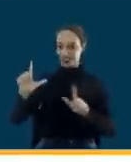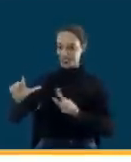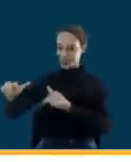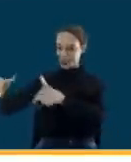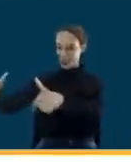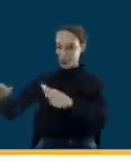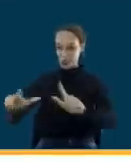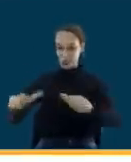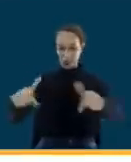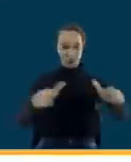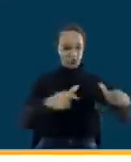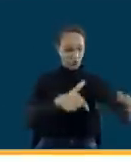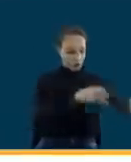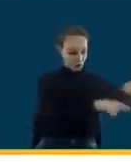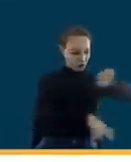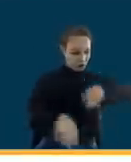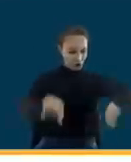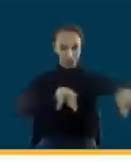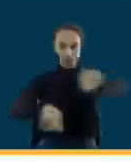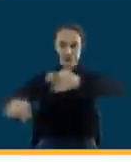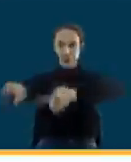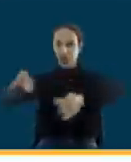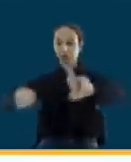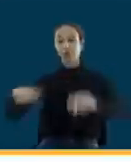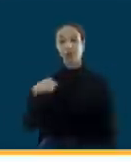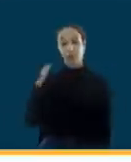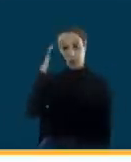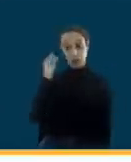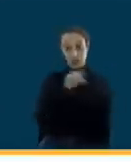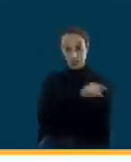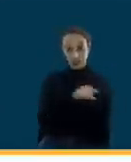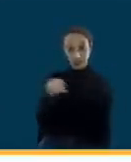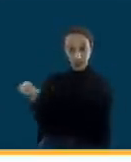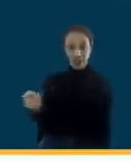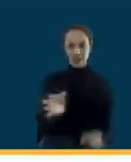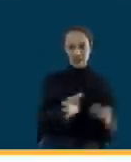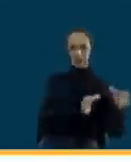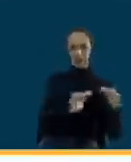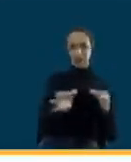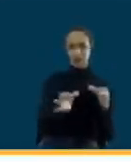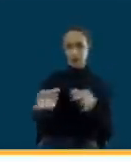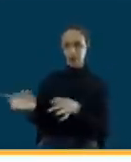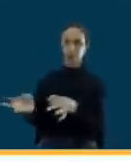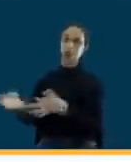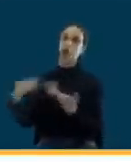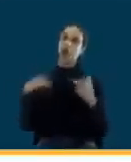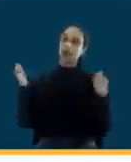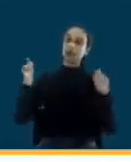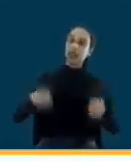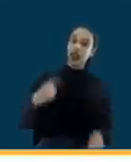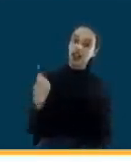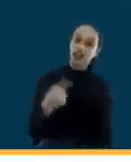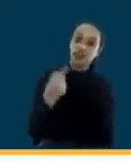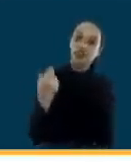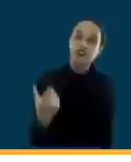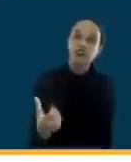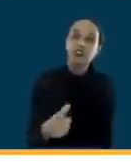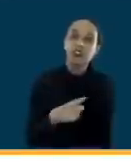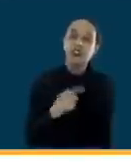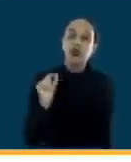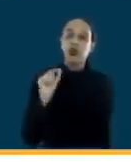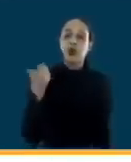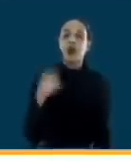Então, eu acho que essa reorganização, essa possibilidade da gente ter um levantamento,